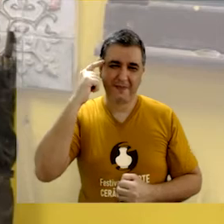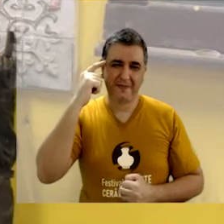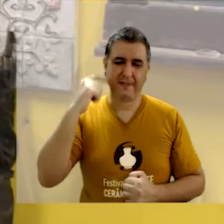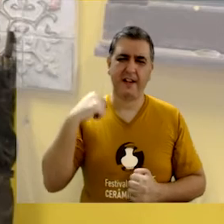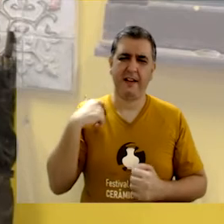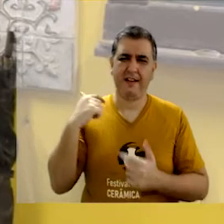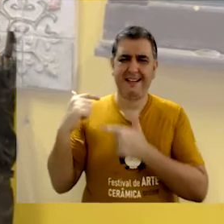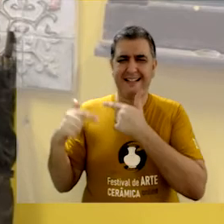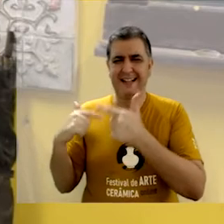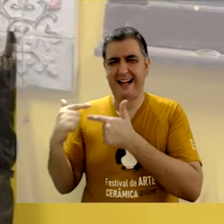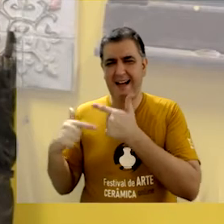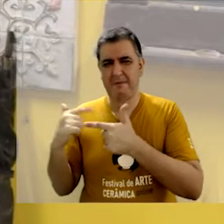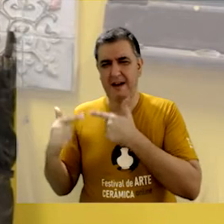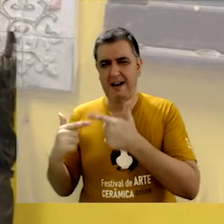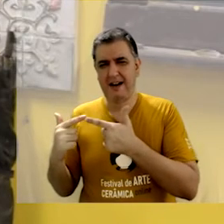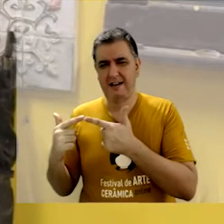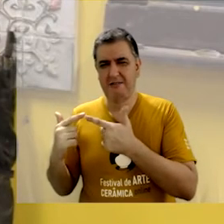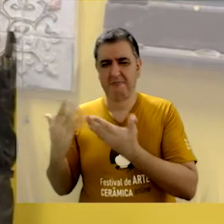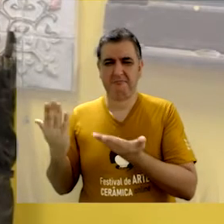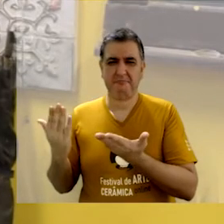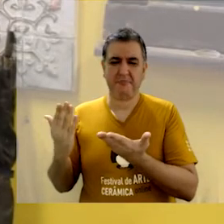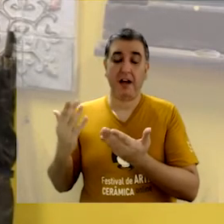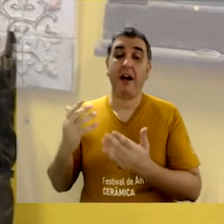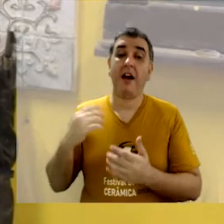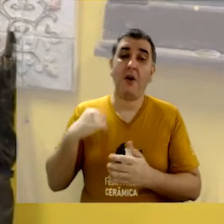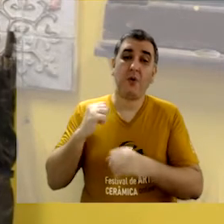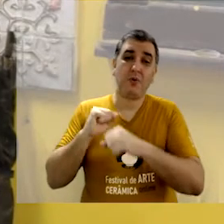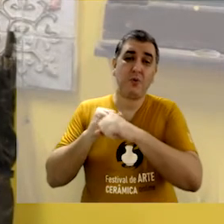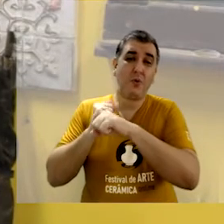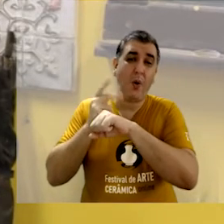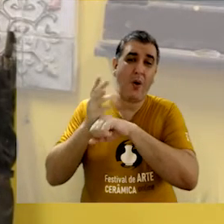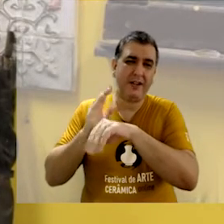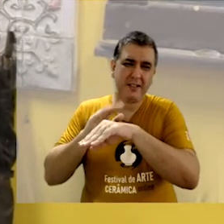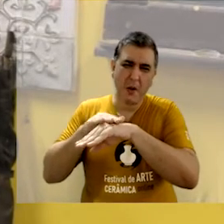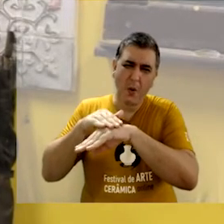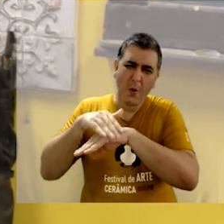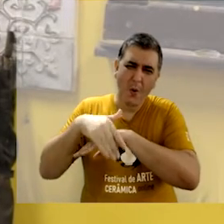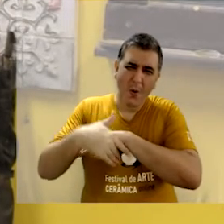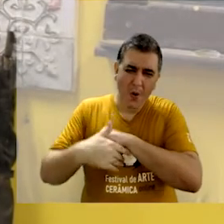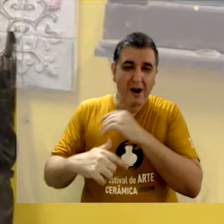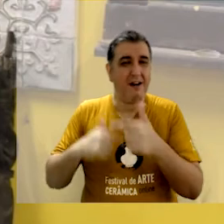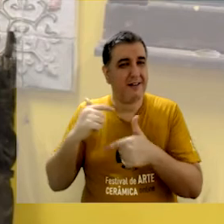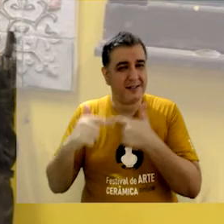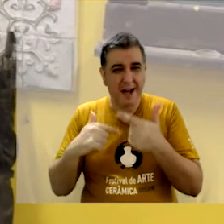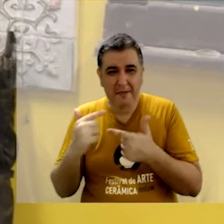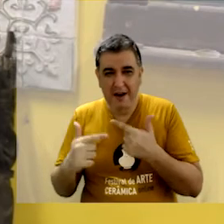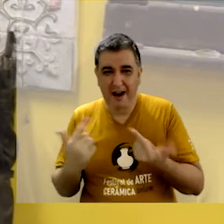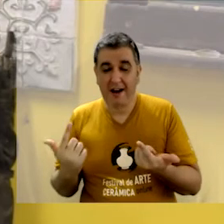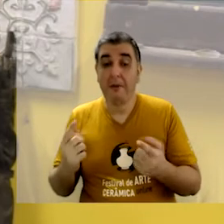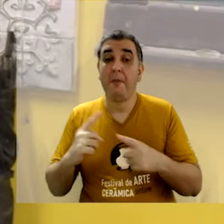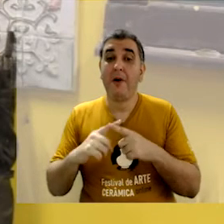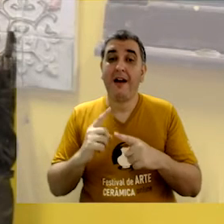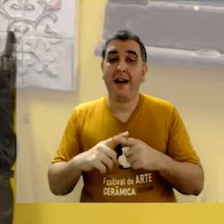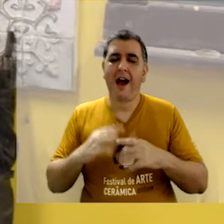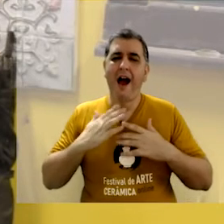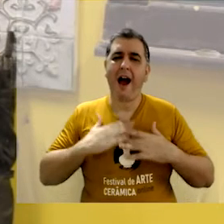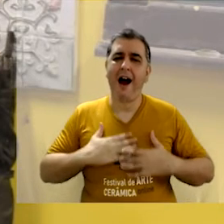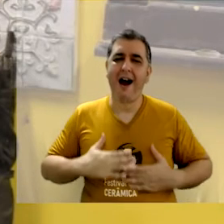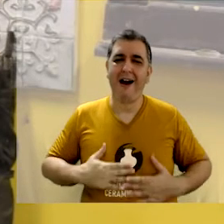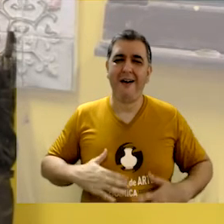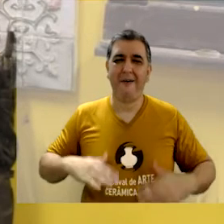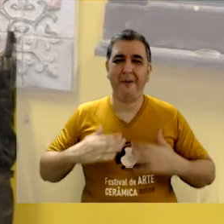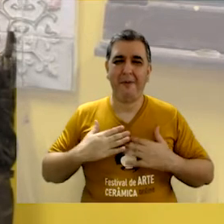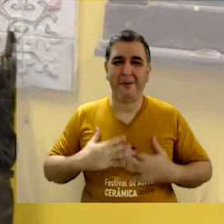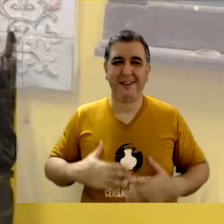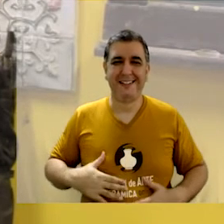me permito virar uma noite e tal, né? Porque são horas assim incríveis para trabalhar. Às vezes,